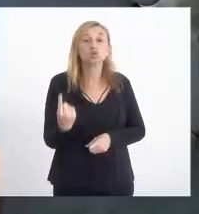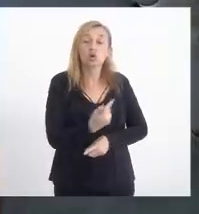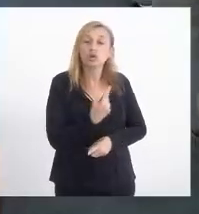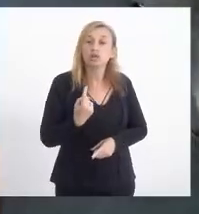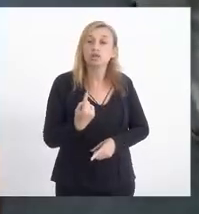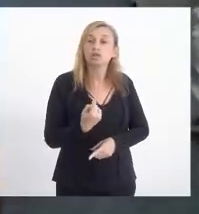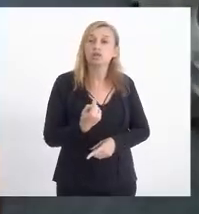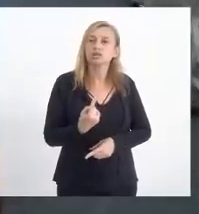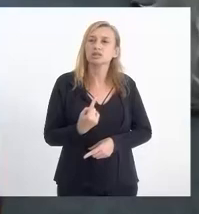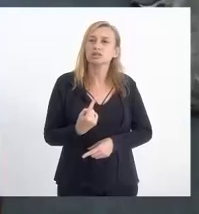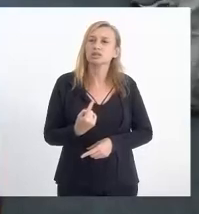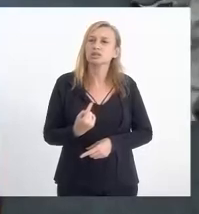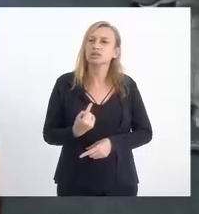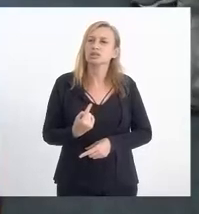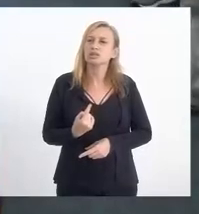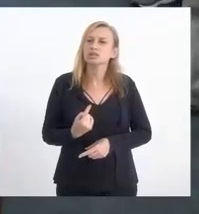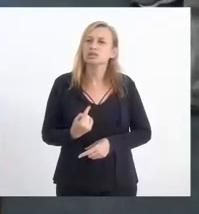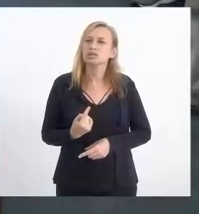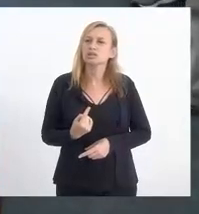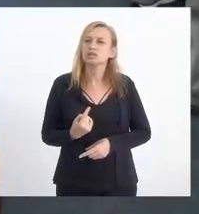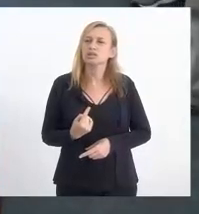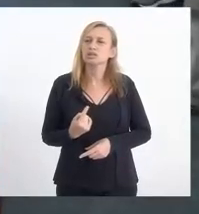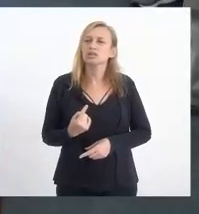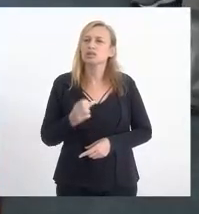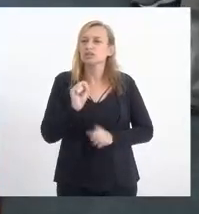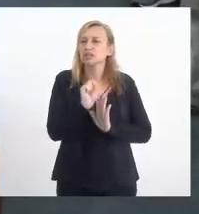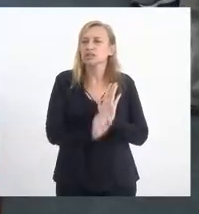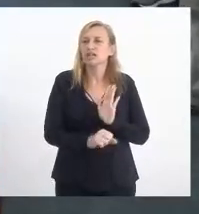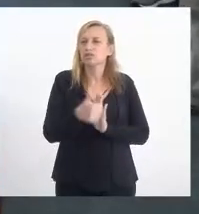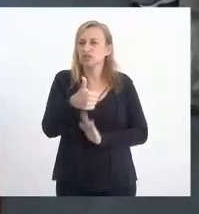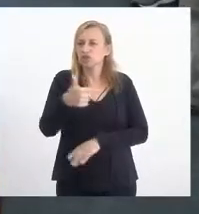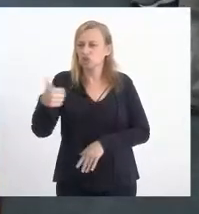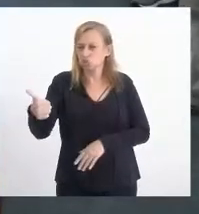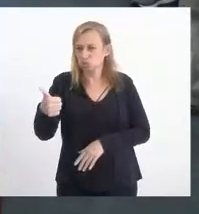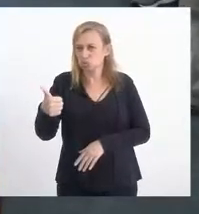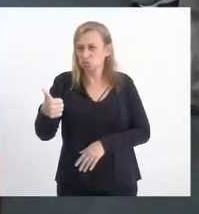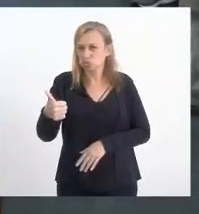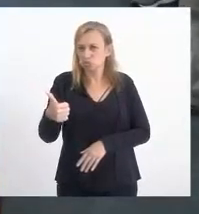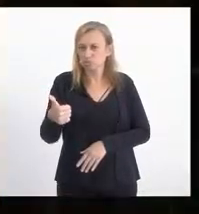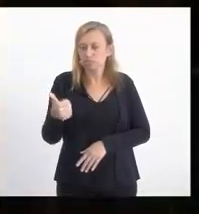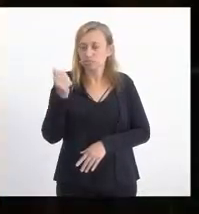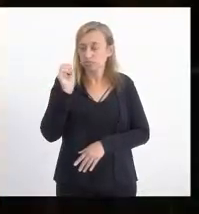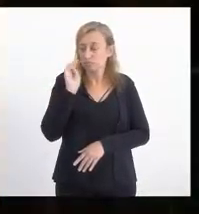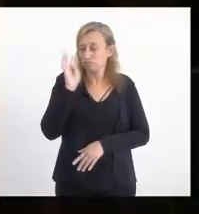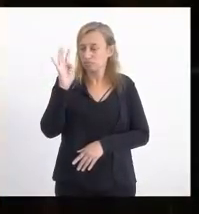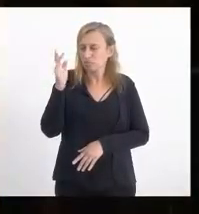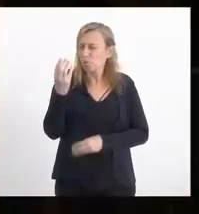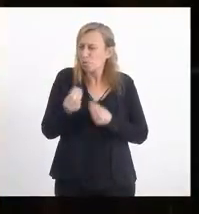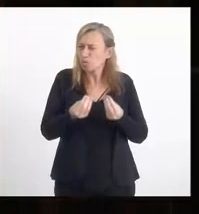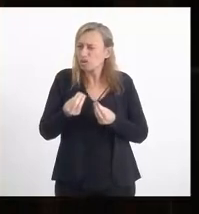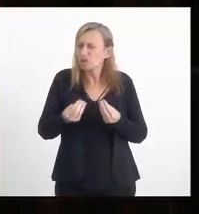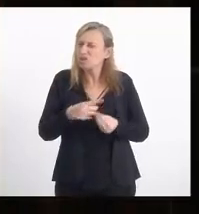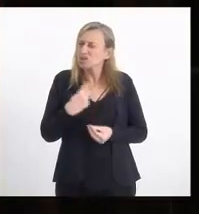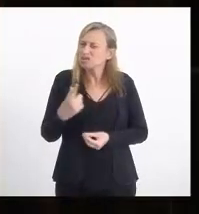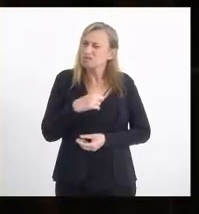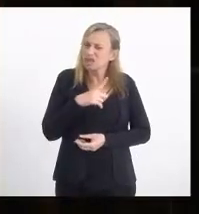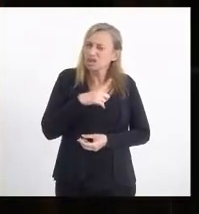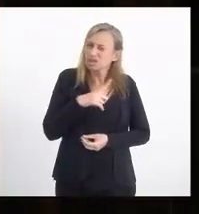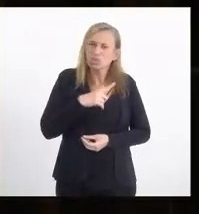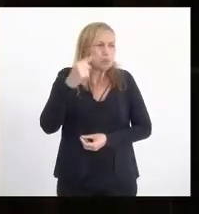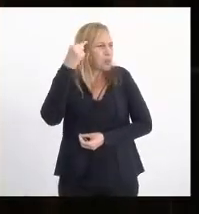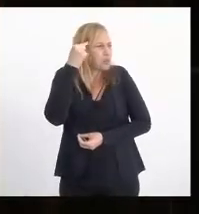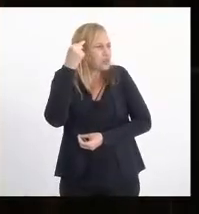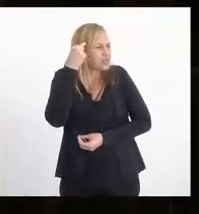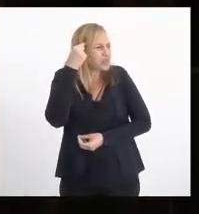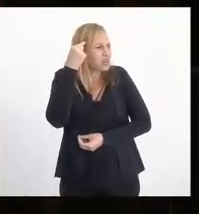estamos nós estamos em pleno século 21 é inimaginável que nós ainda tenhamos um